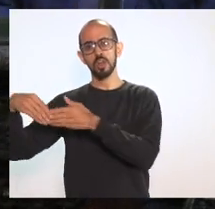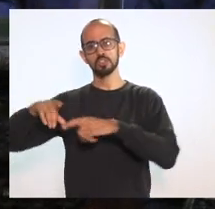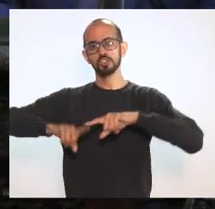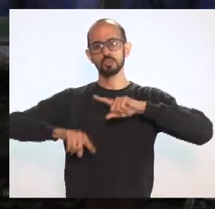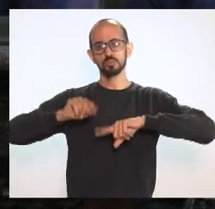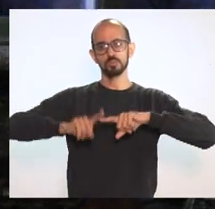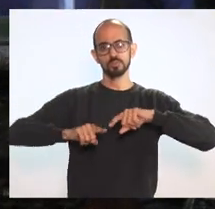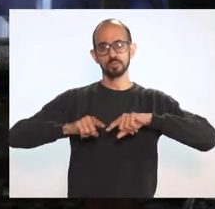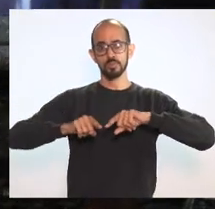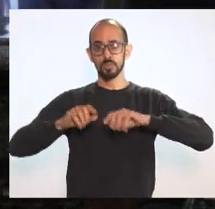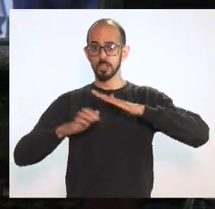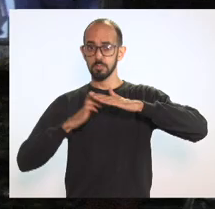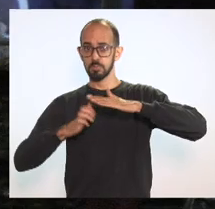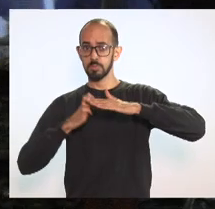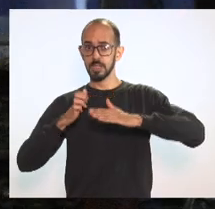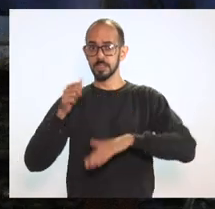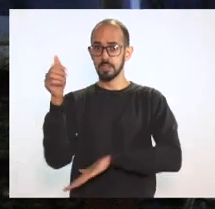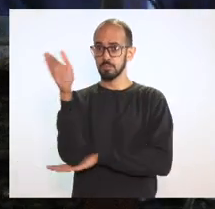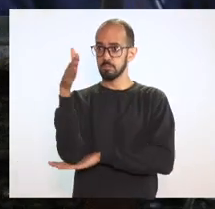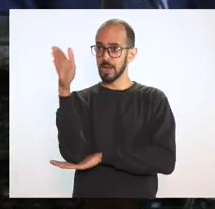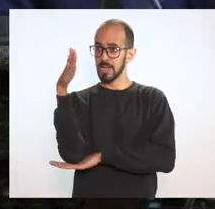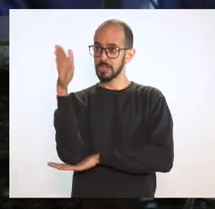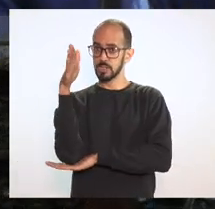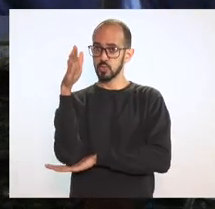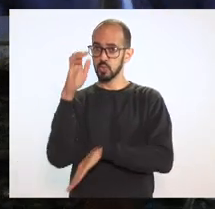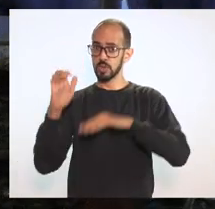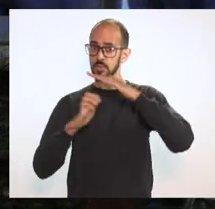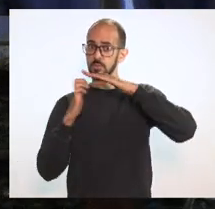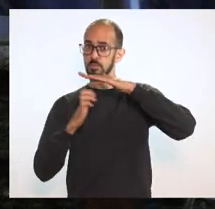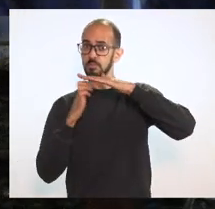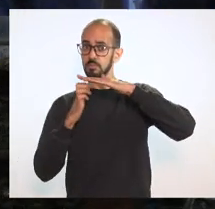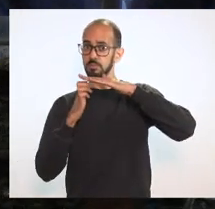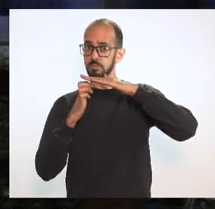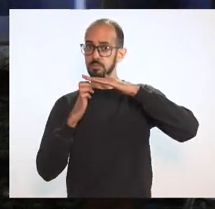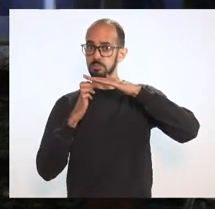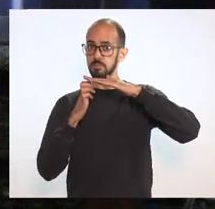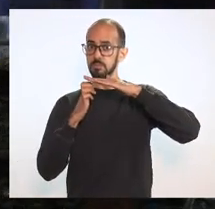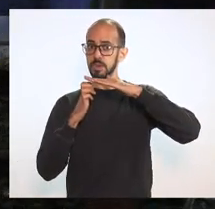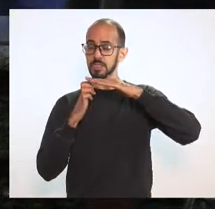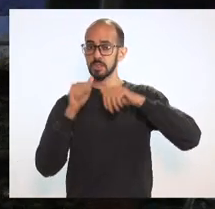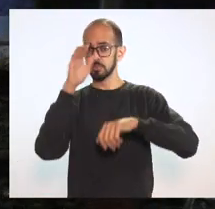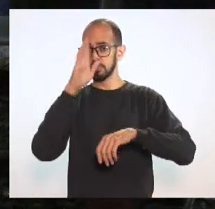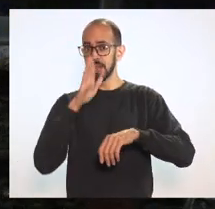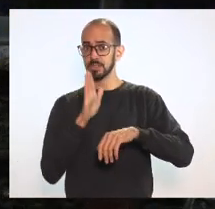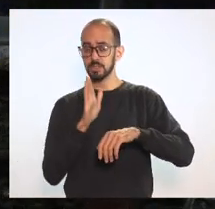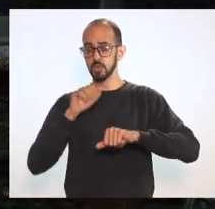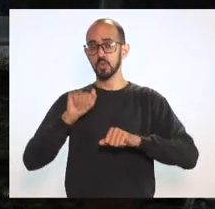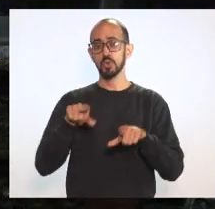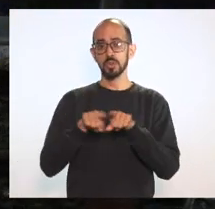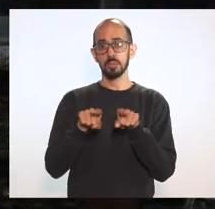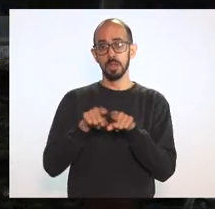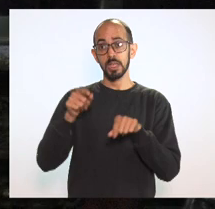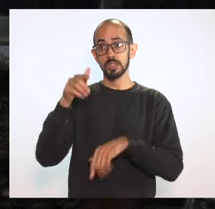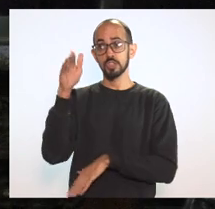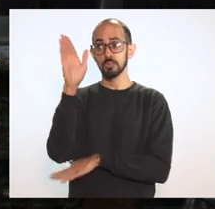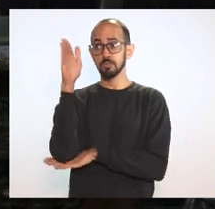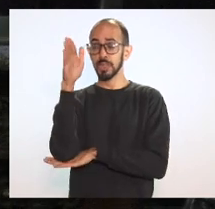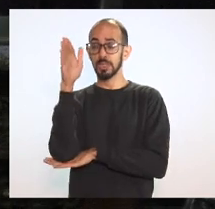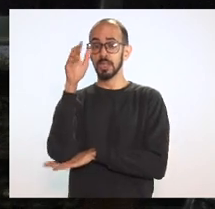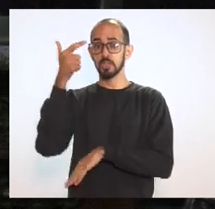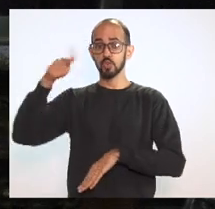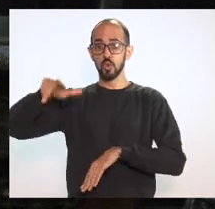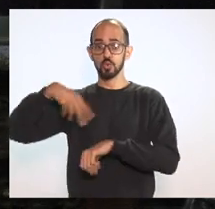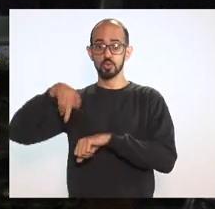bandeira brasileira, 40% do volume do frete, as da bandeira estrangeira, 40%, e o Mercado